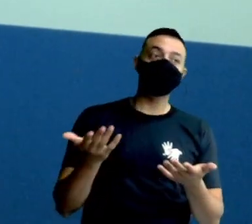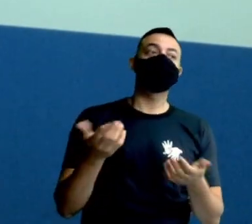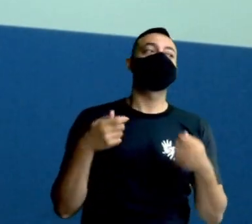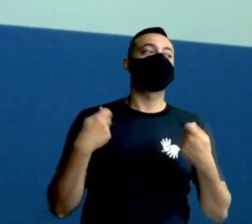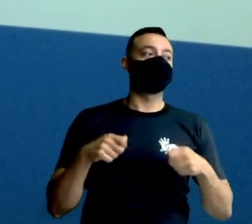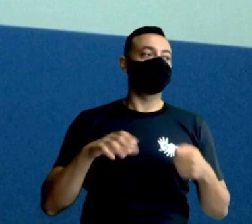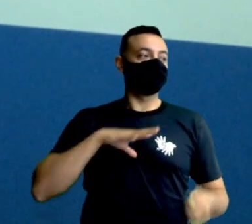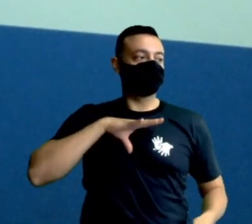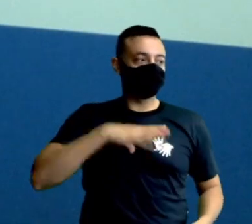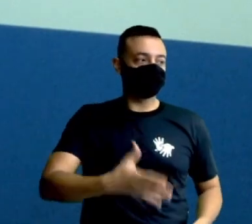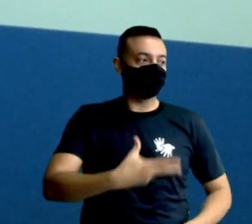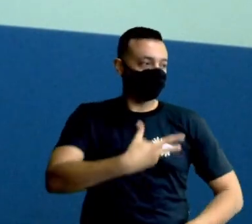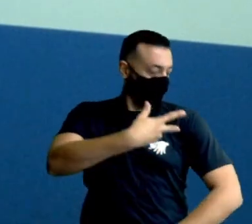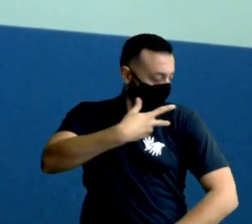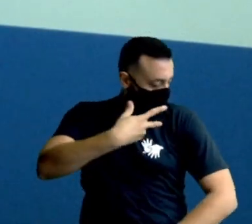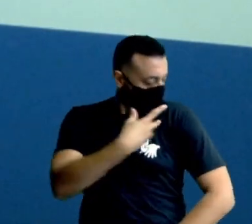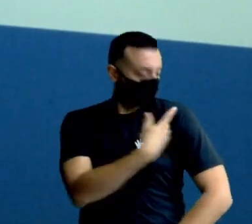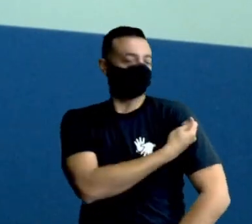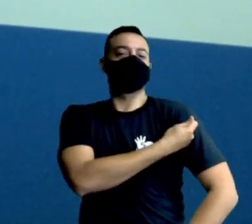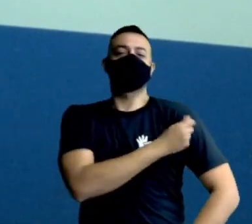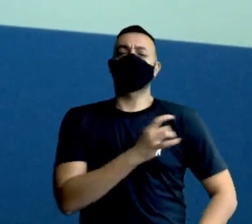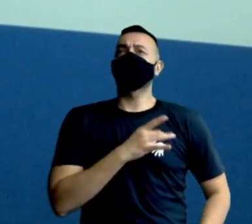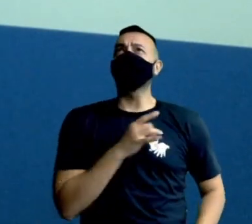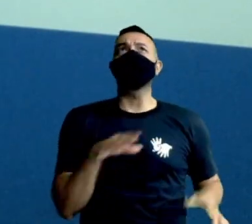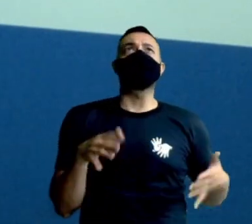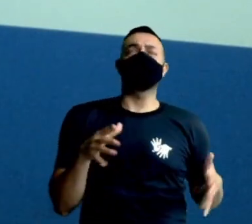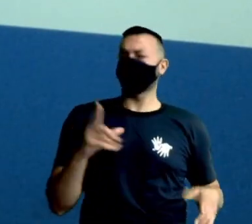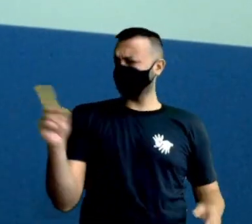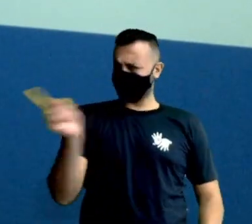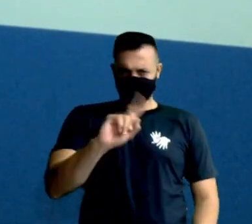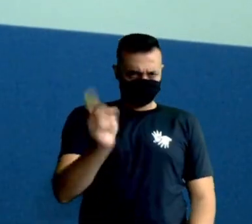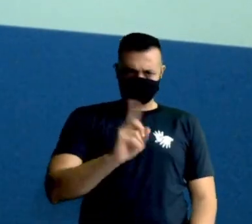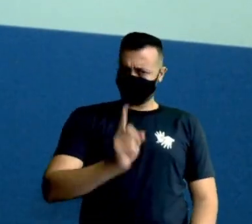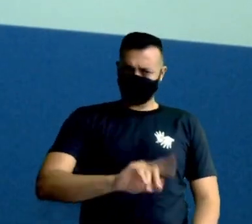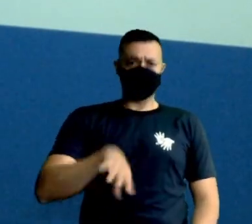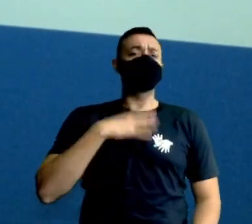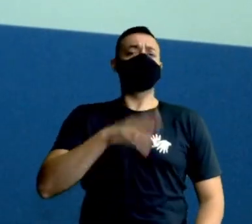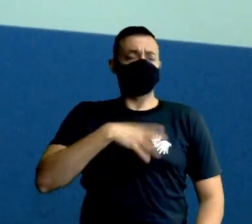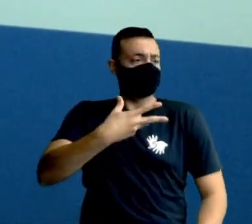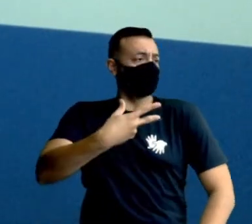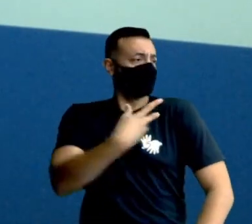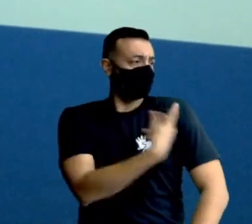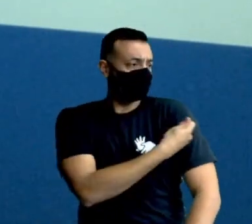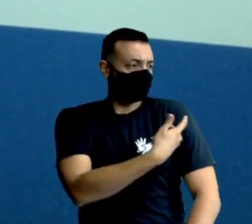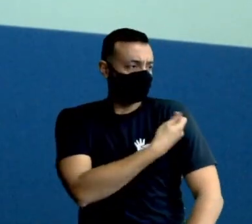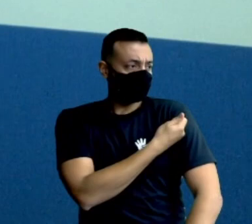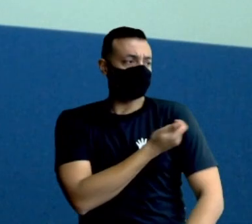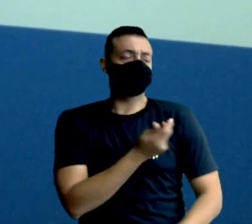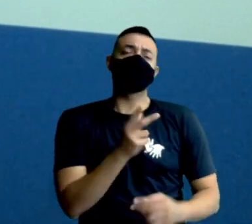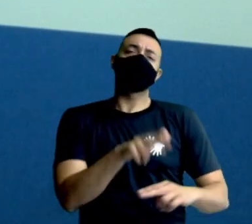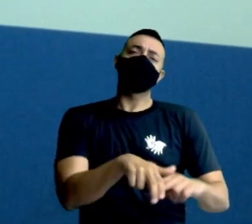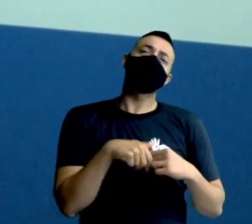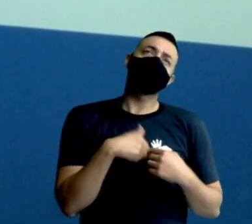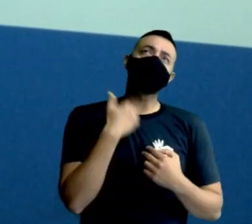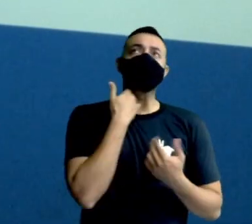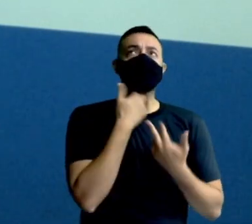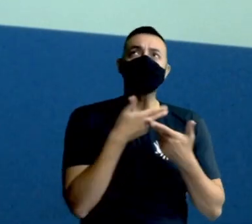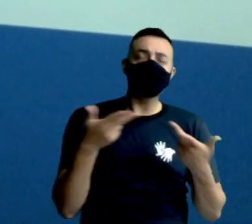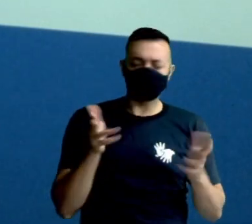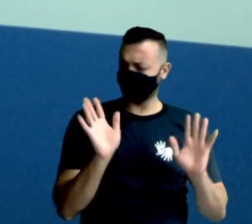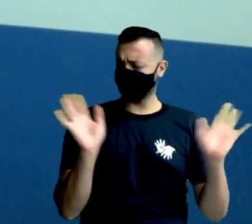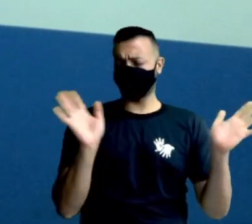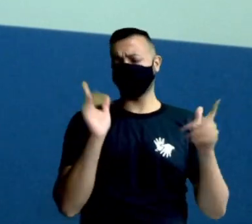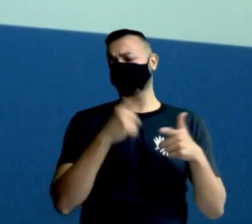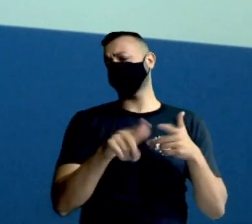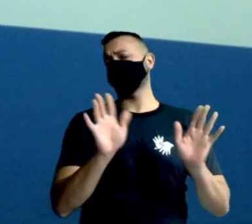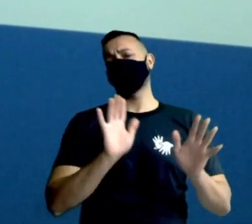a terem coragem de se vacinar, não ficarem com medinho de uma vacinacinha, de um efeito colateral. Todos nós nos